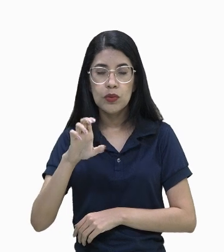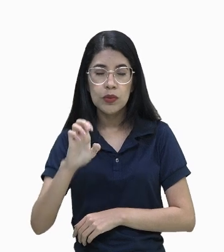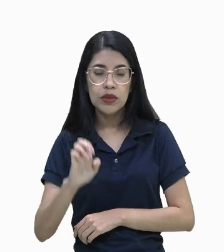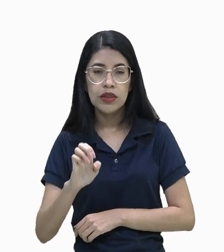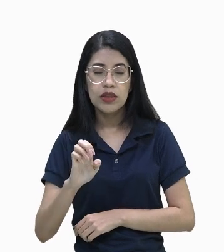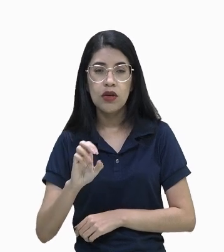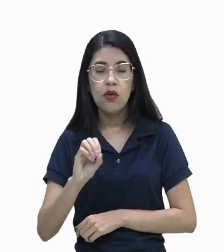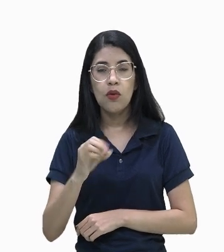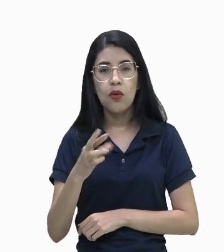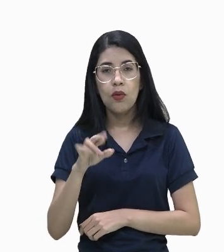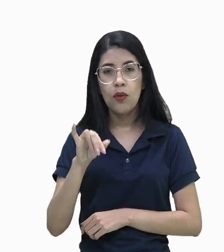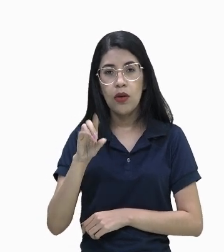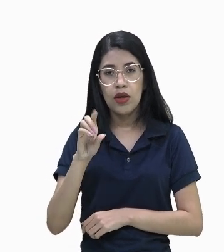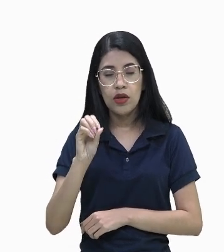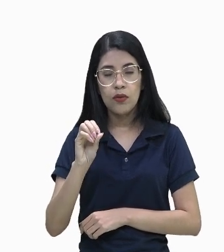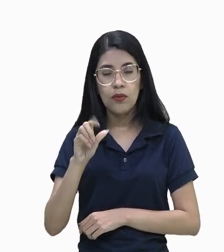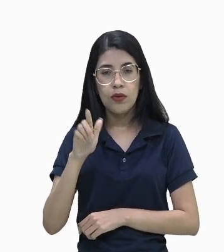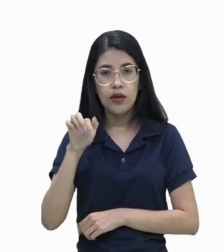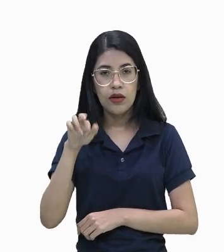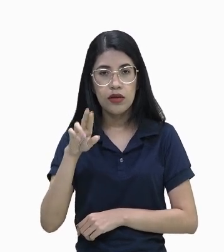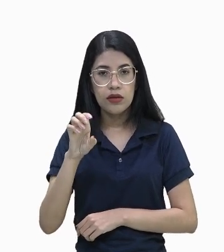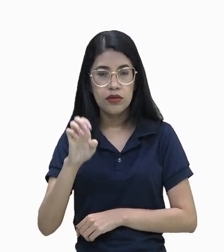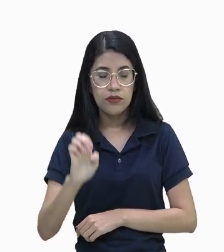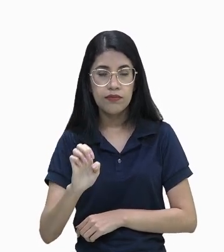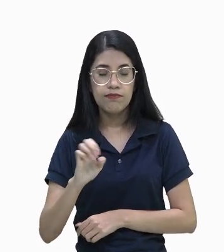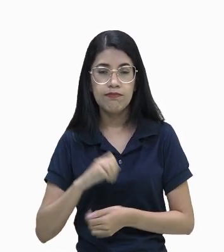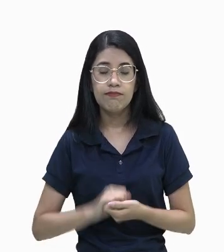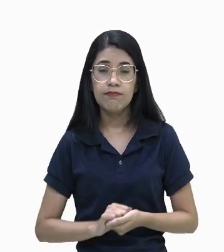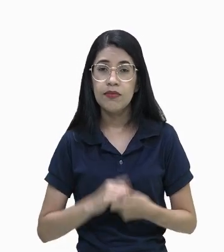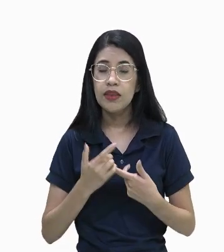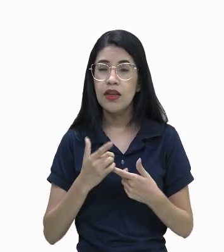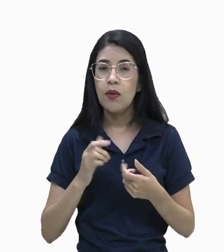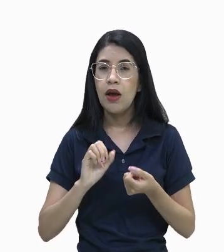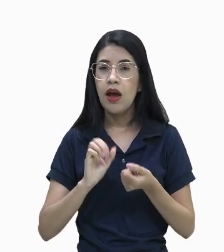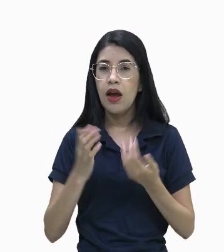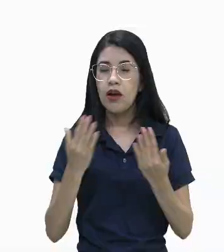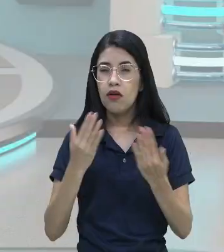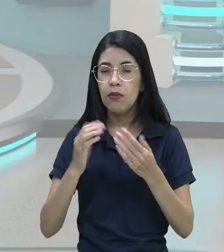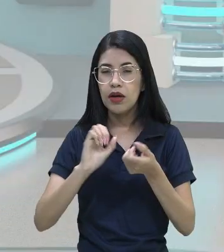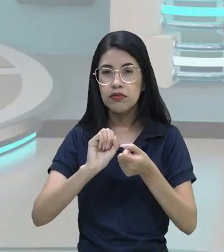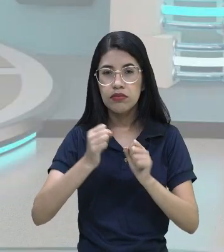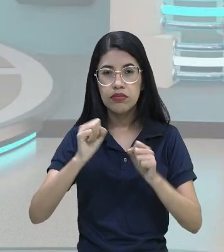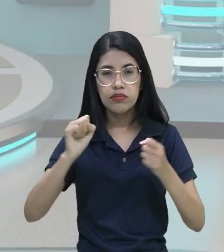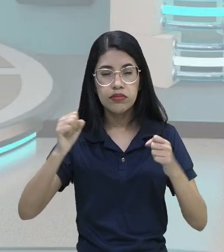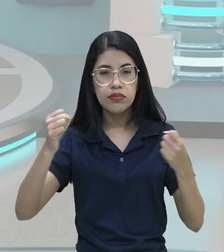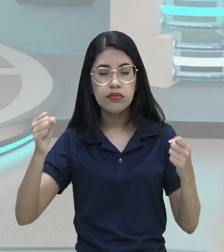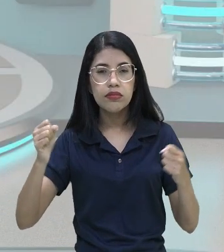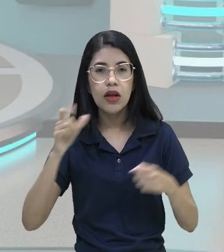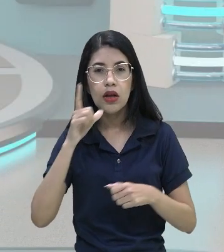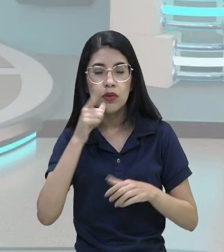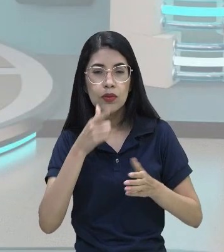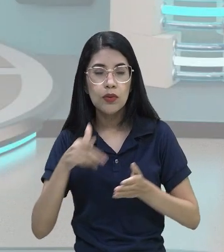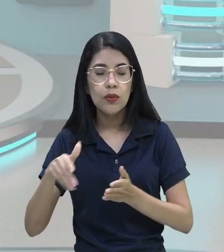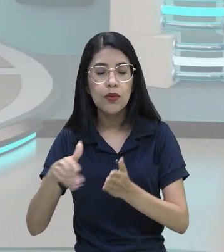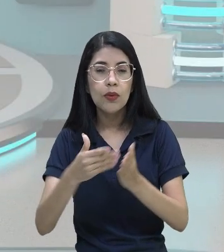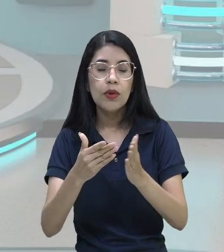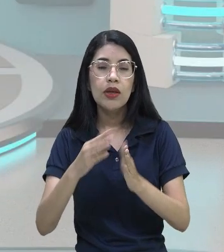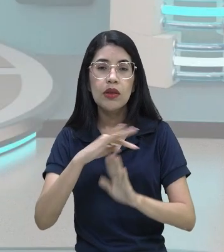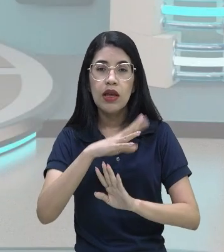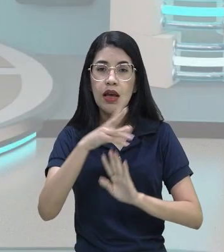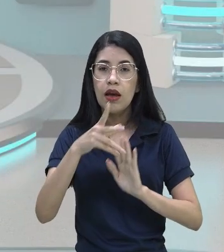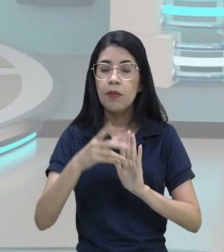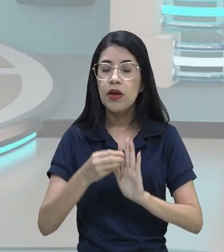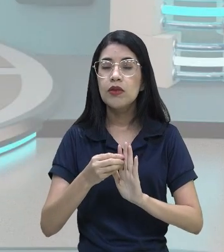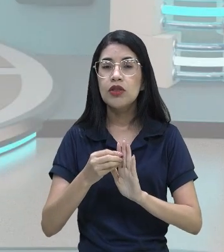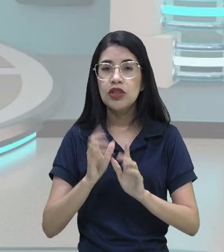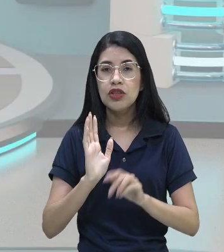ou de Rio Grande. Então, essa dimensão e essa magnitude dos rios da região já eram